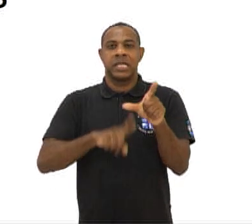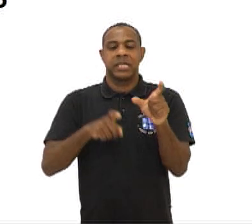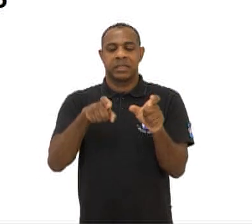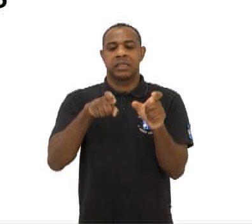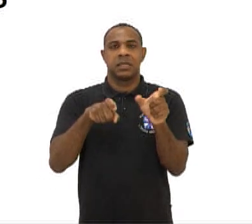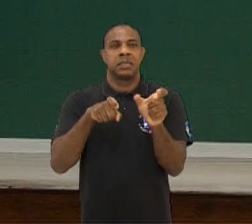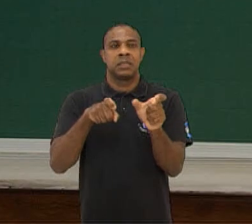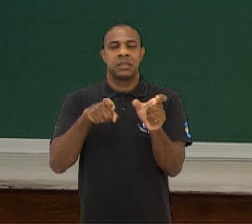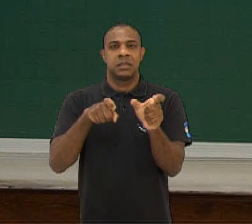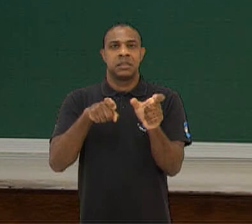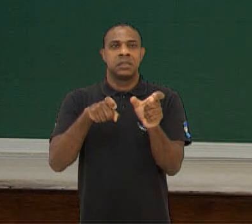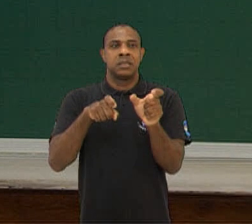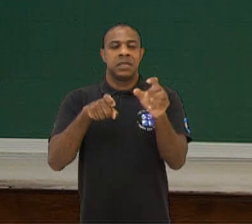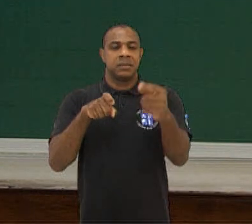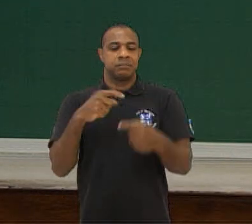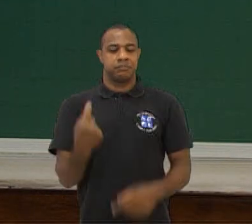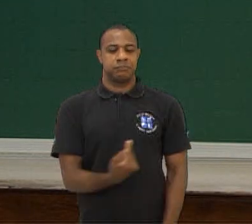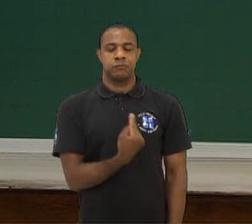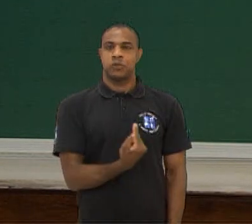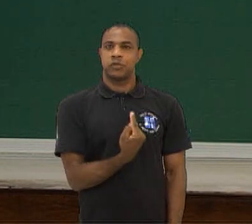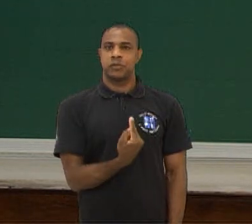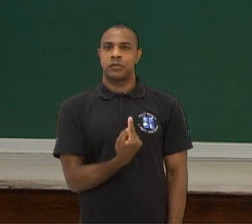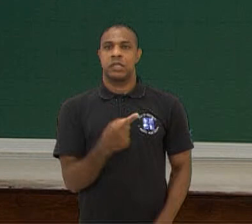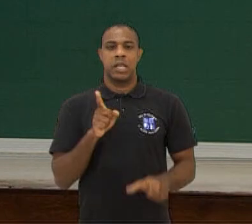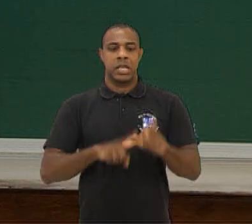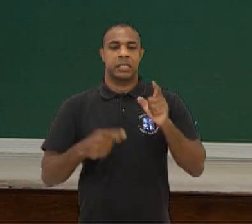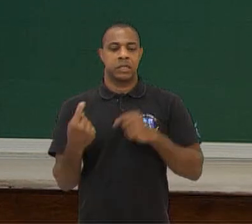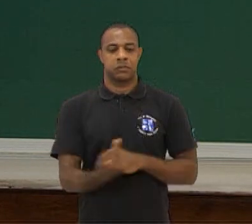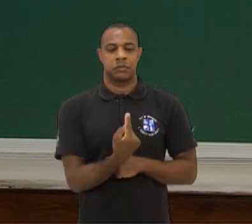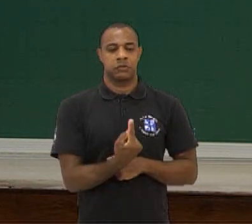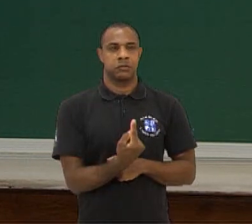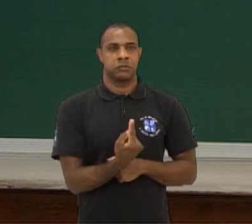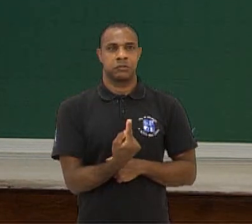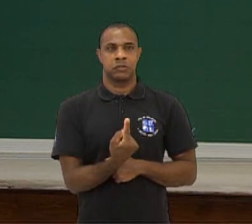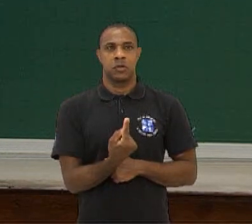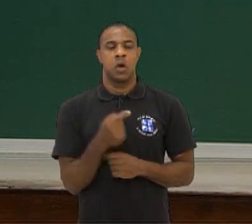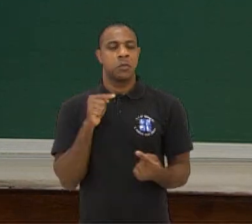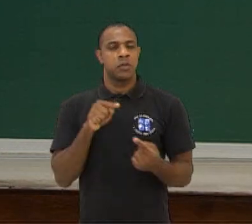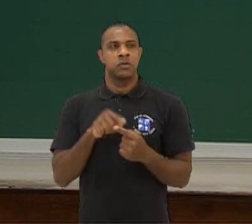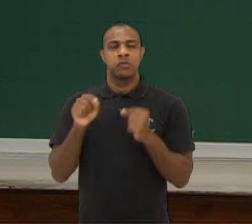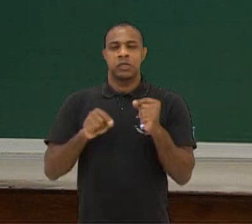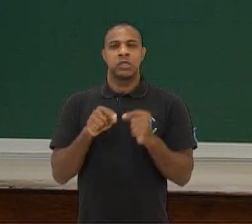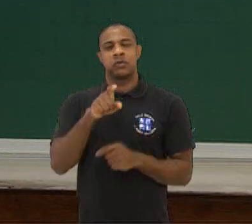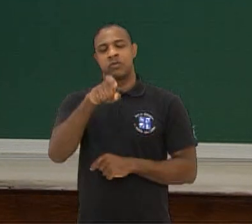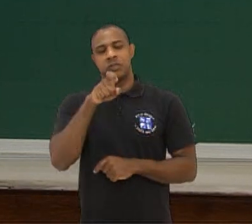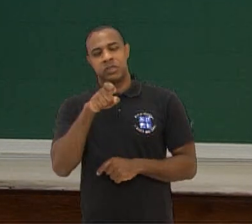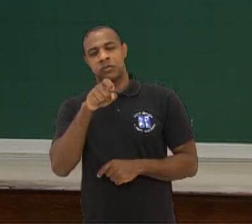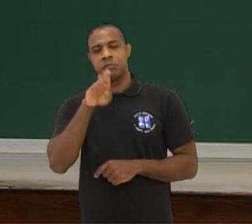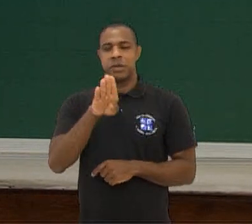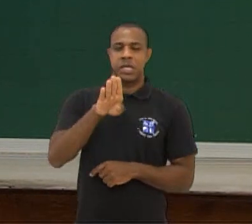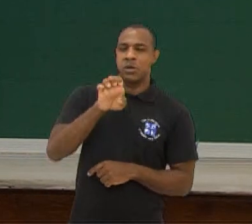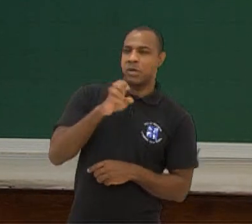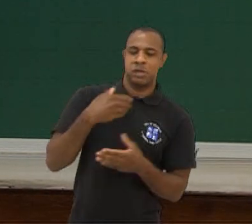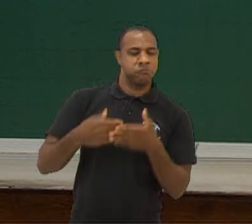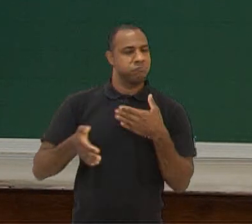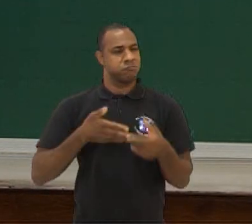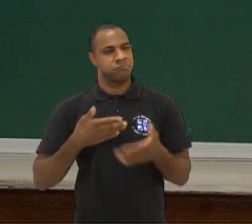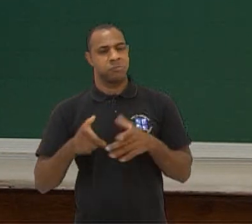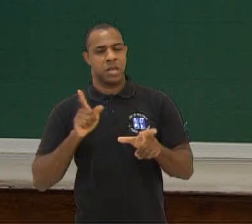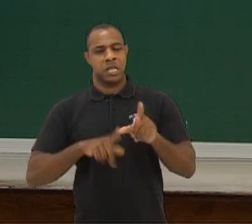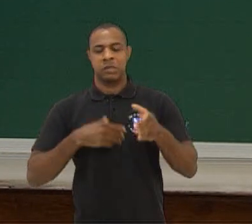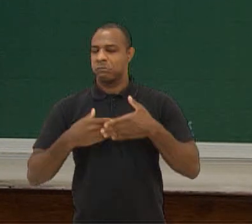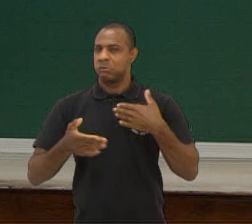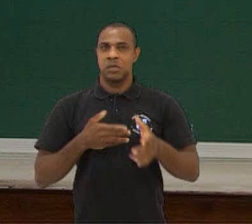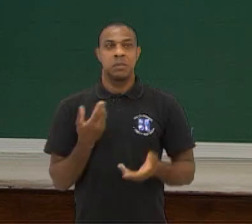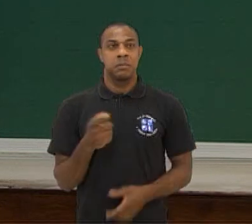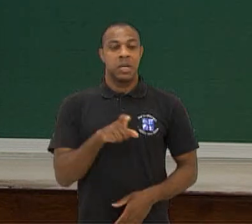seja, o que é isolar? É deixar sozinho. O meu objetivo é calcular só o x, ou o p, ou o m, não importa a letra, mas